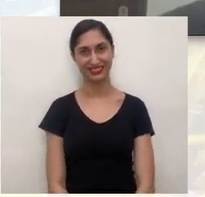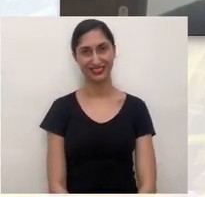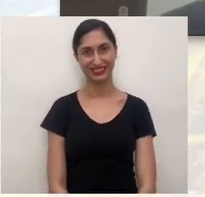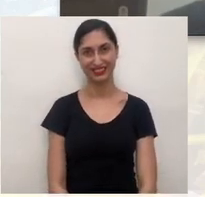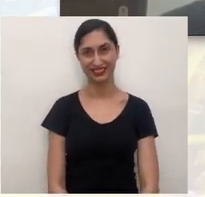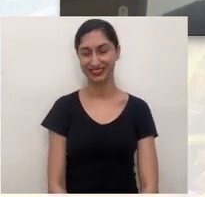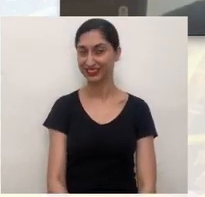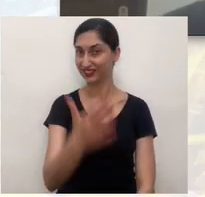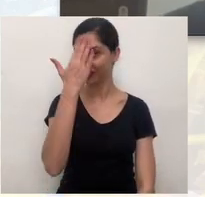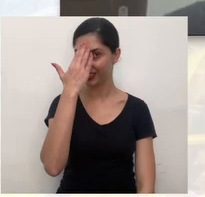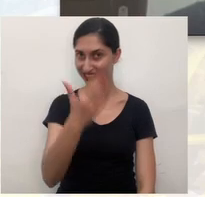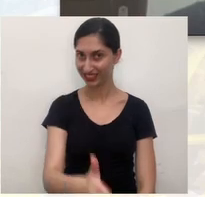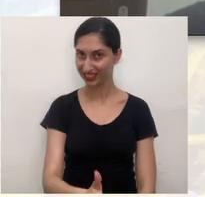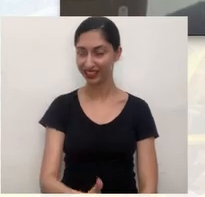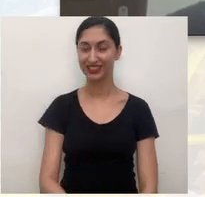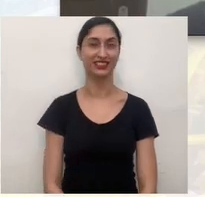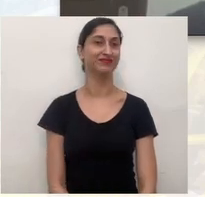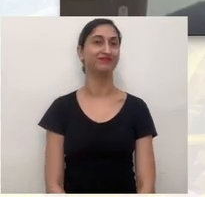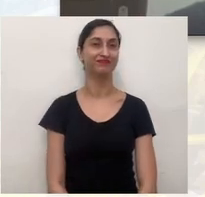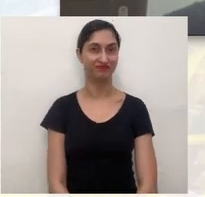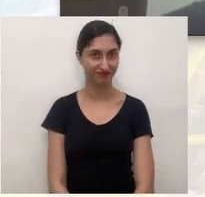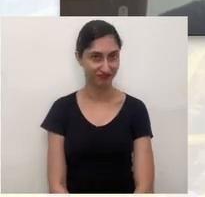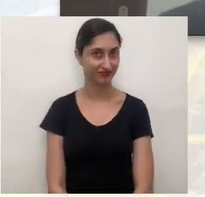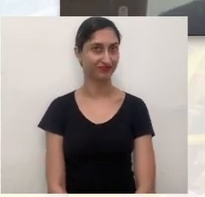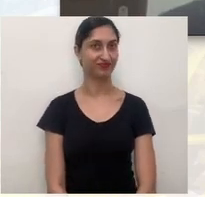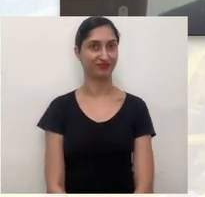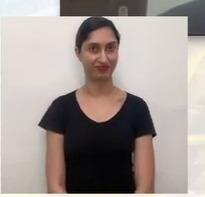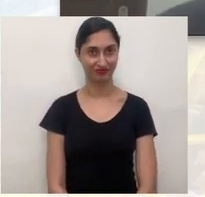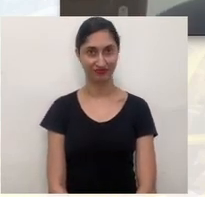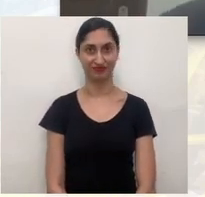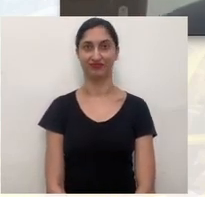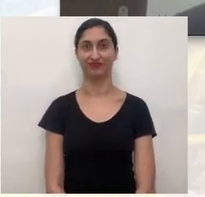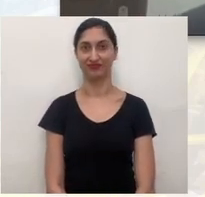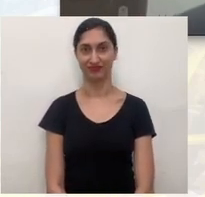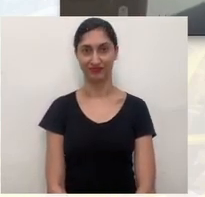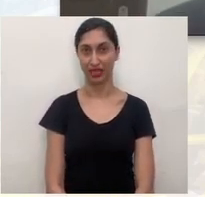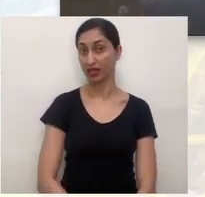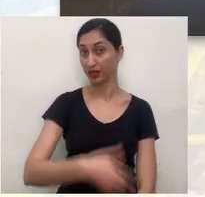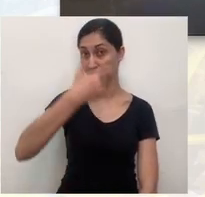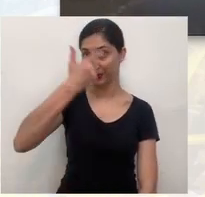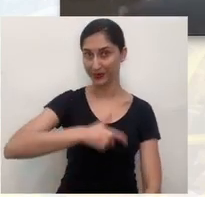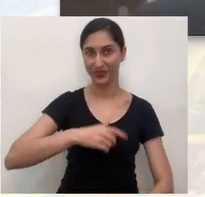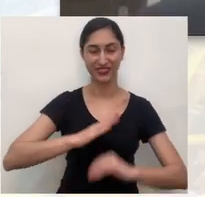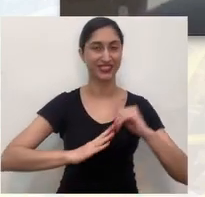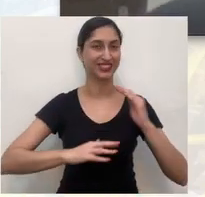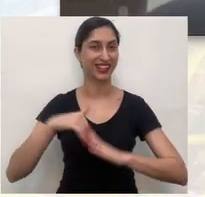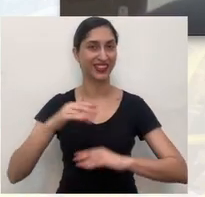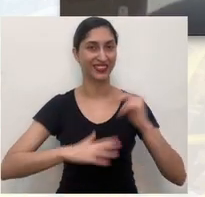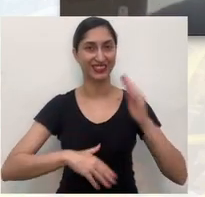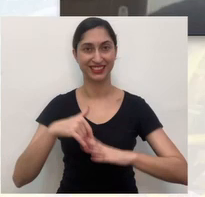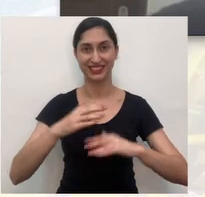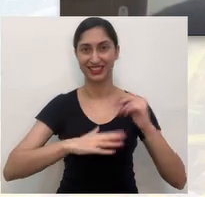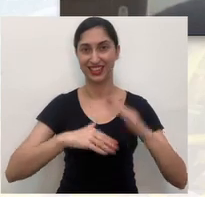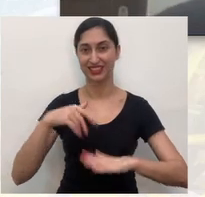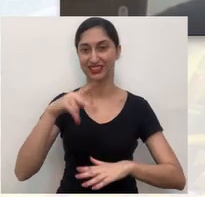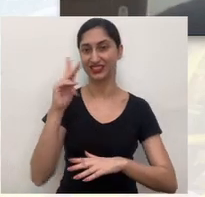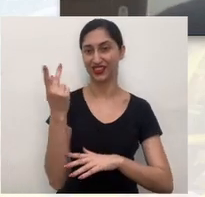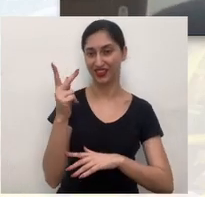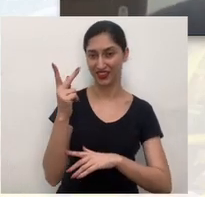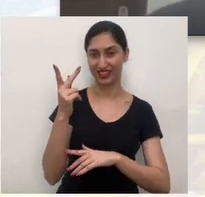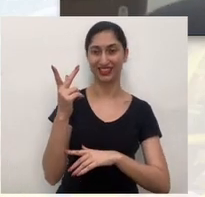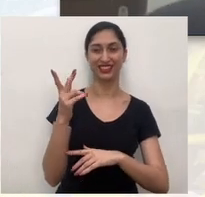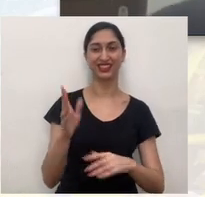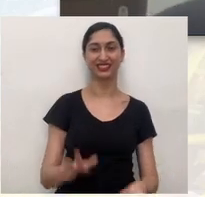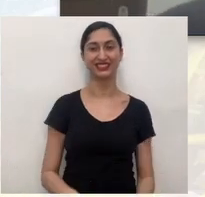Obrigada a você, José. Achei incrível, assim, eu sou historiadora, então sou de humanas